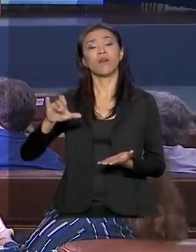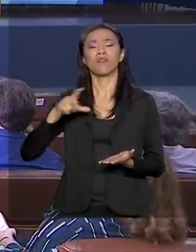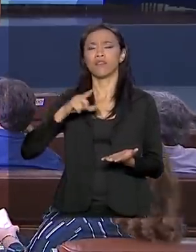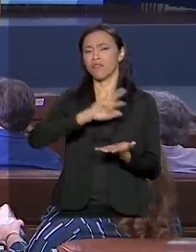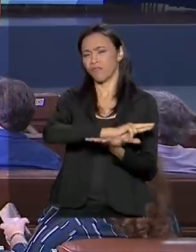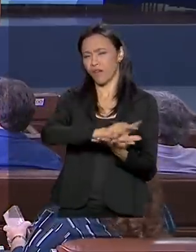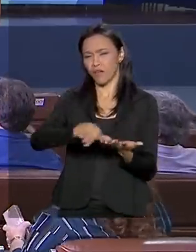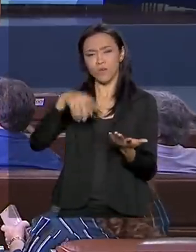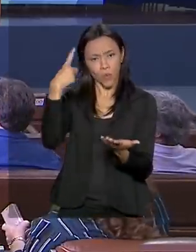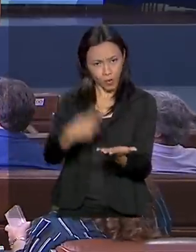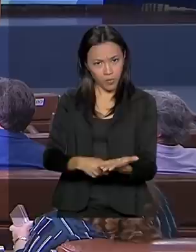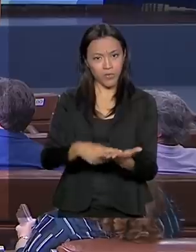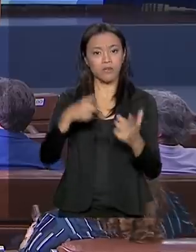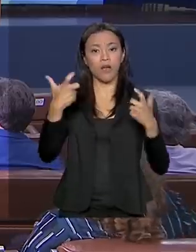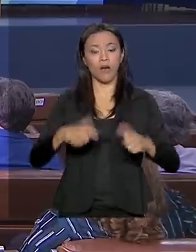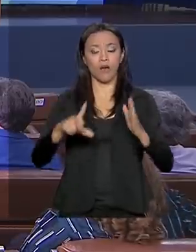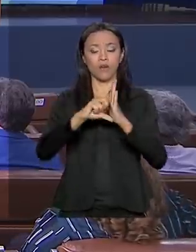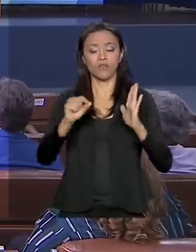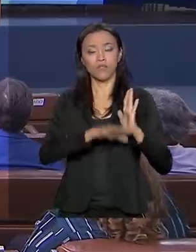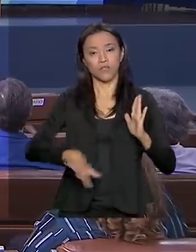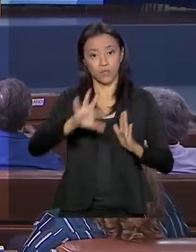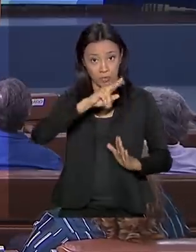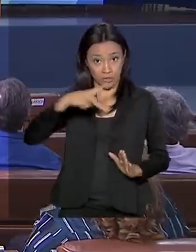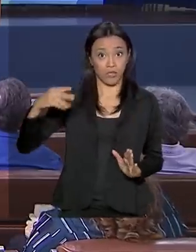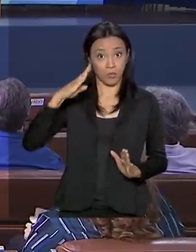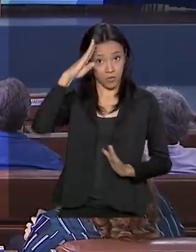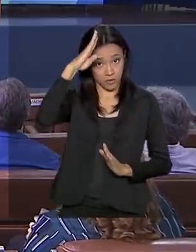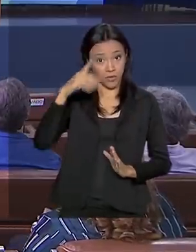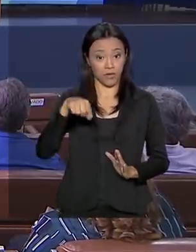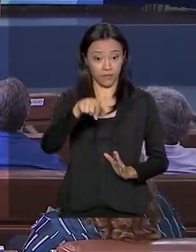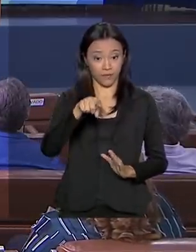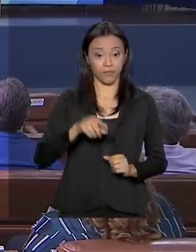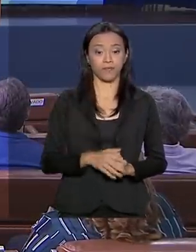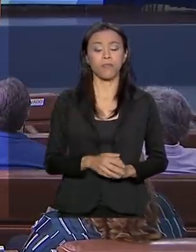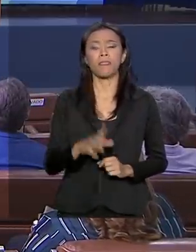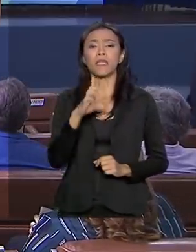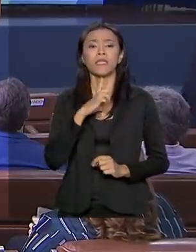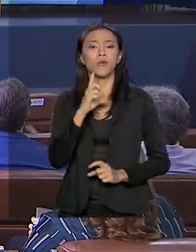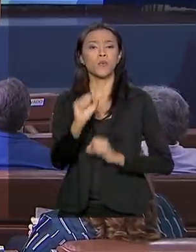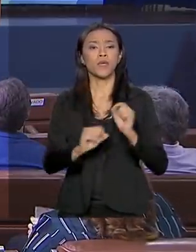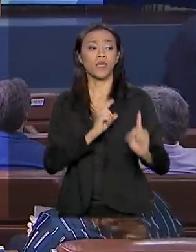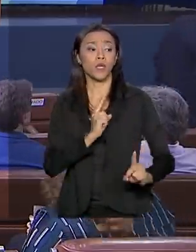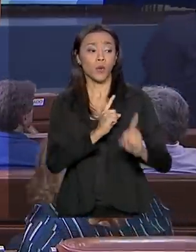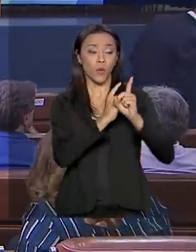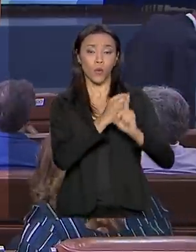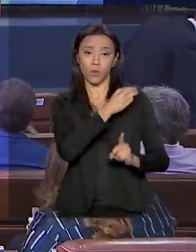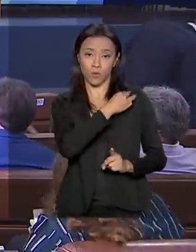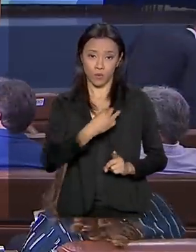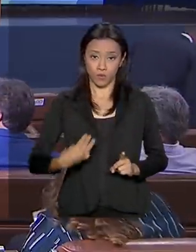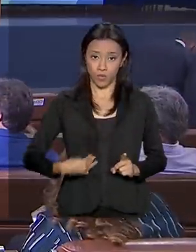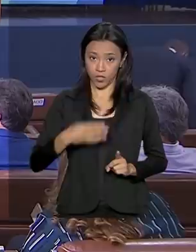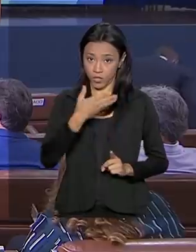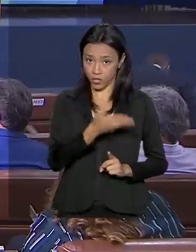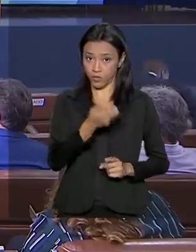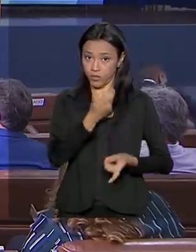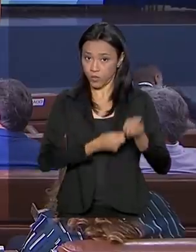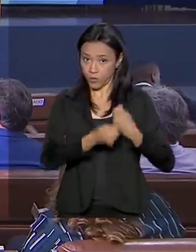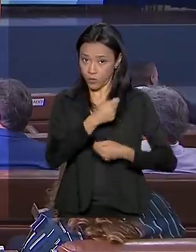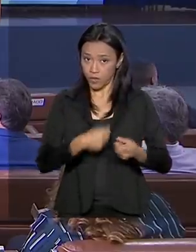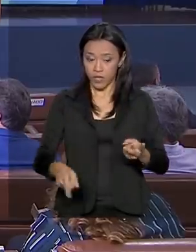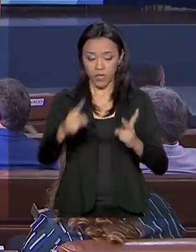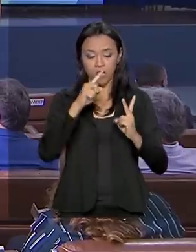para onde a gente vai ao fim desse evento aqui na imprensa nacional ele tem encontros com os ministros paulo guedes da economia